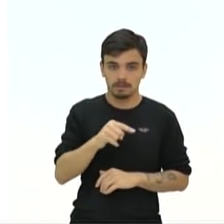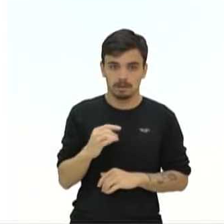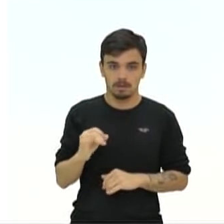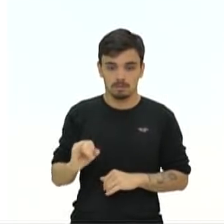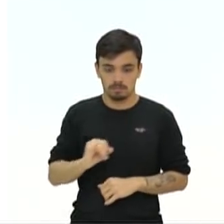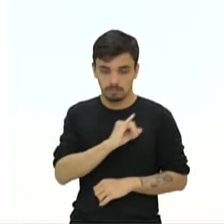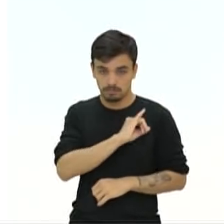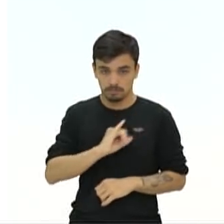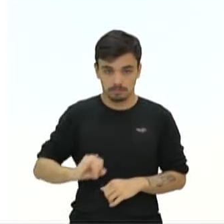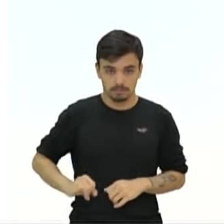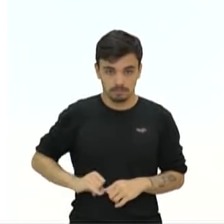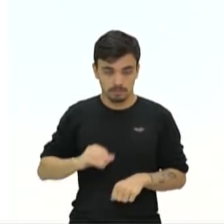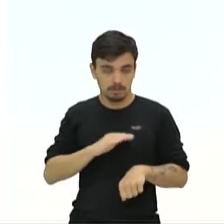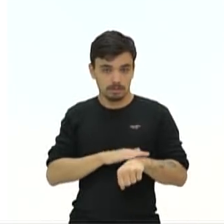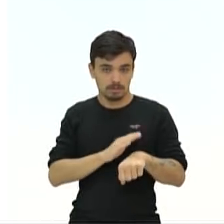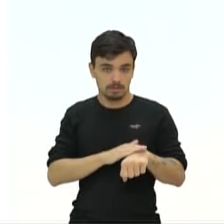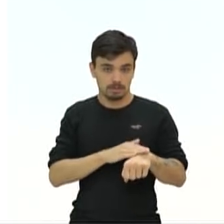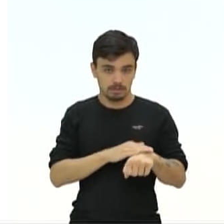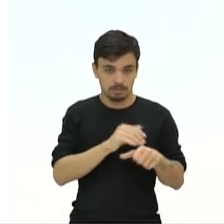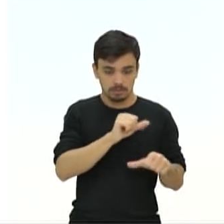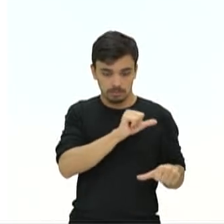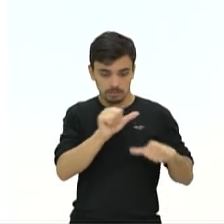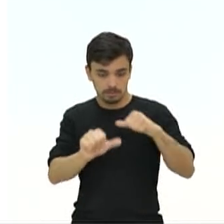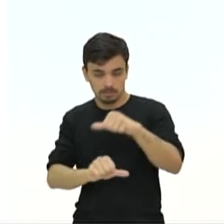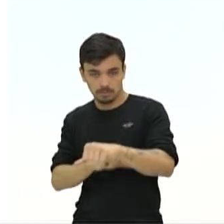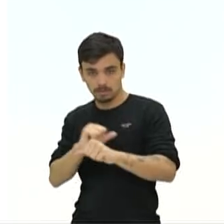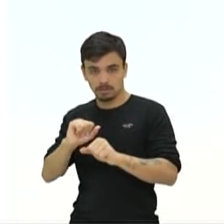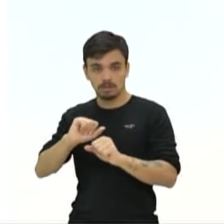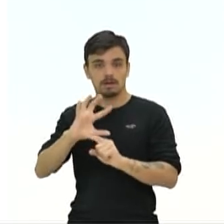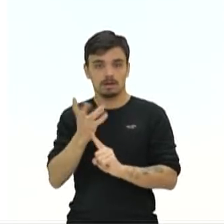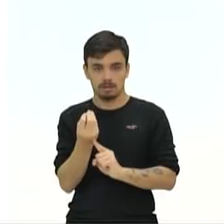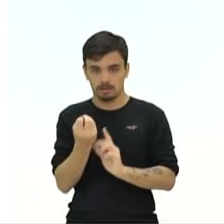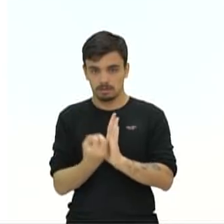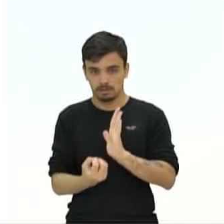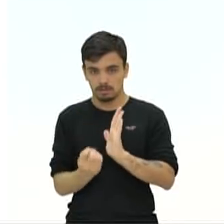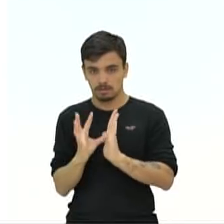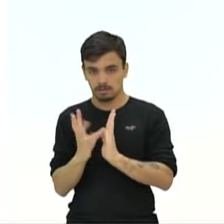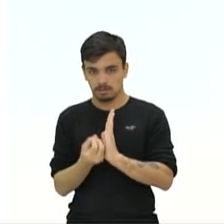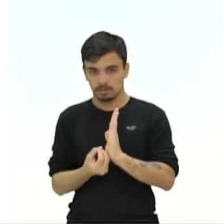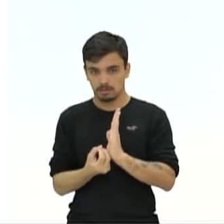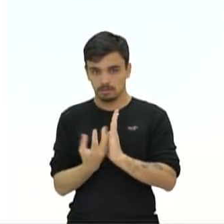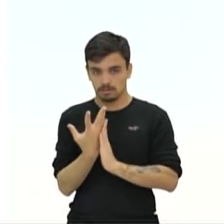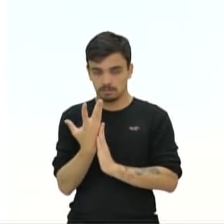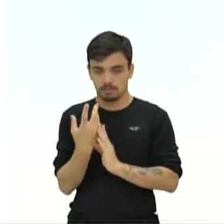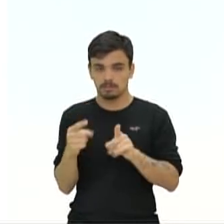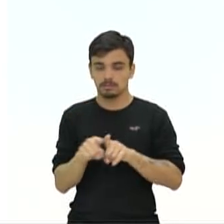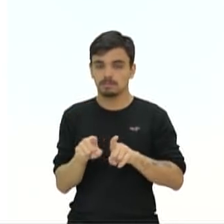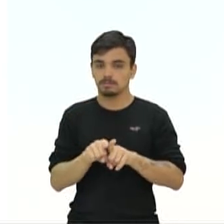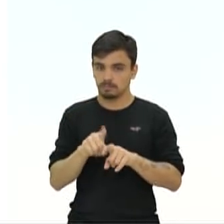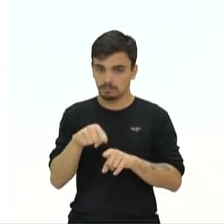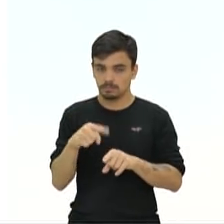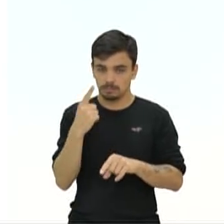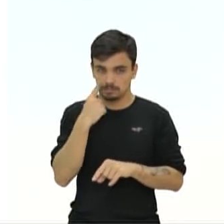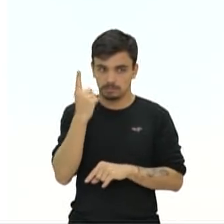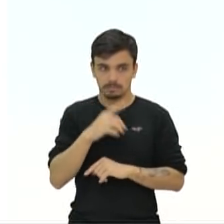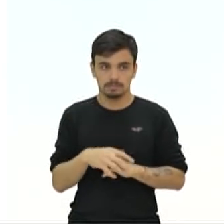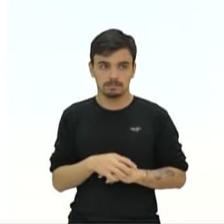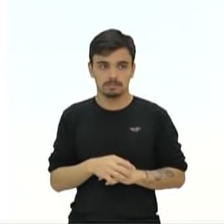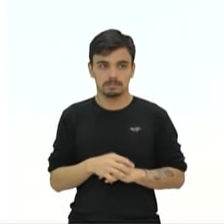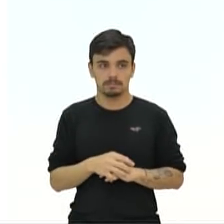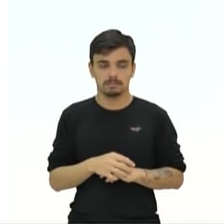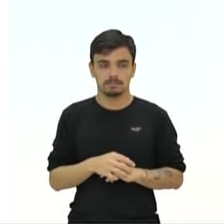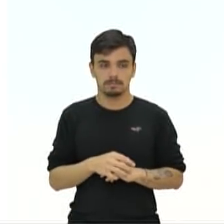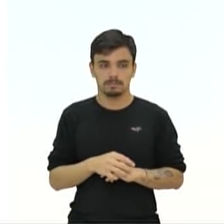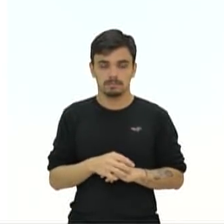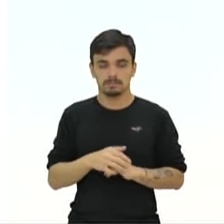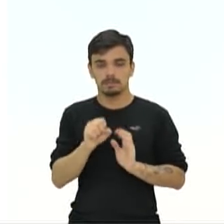império, um período de transição para a arte renascentista, tá? 400, século XV, domínio